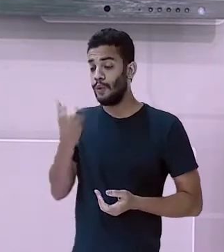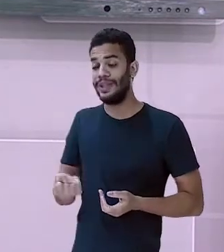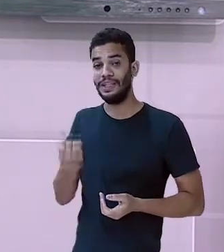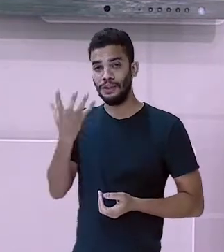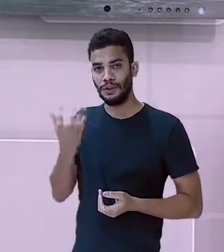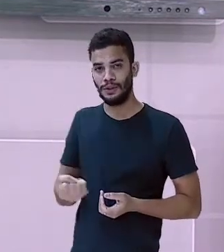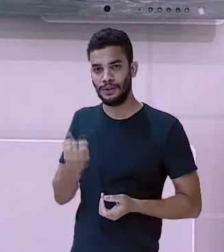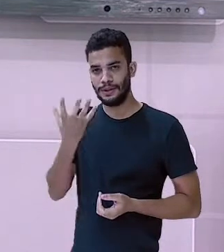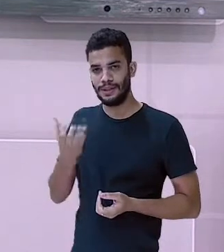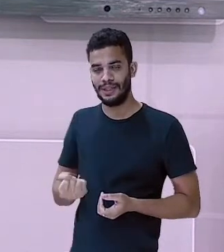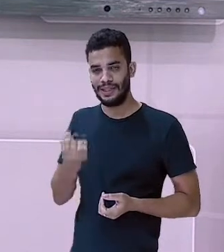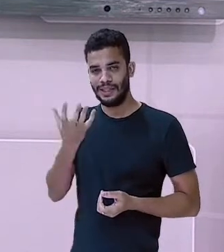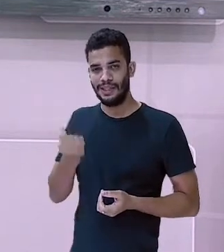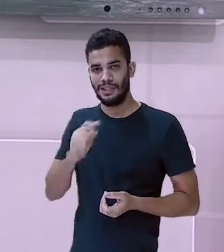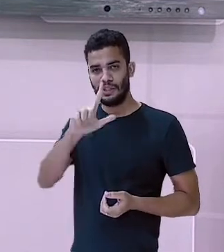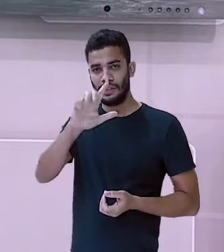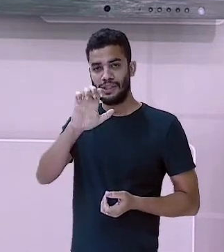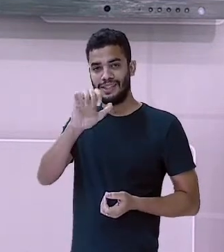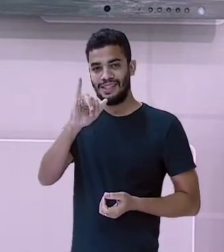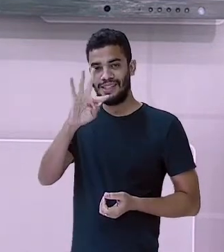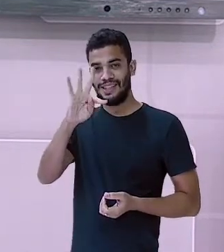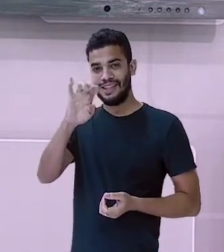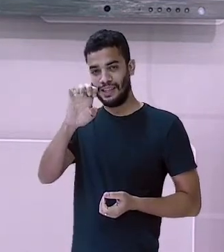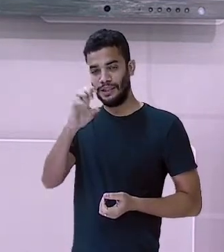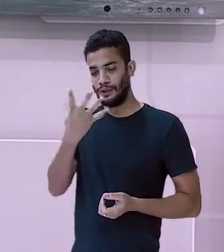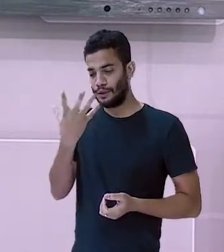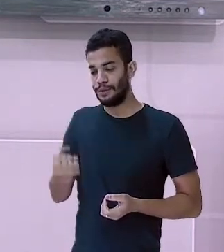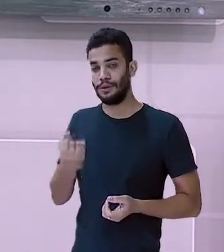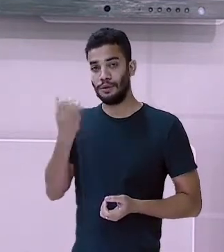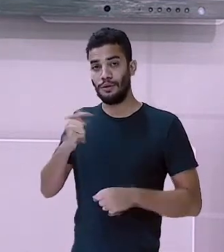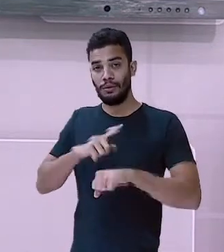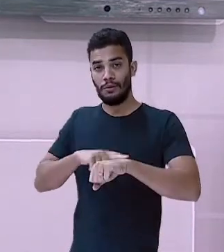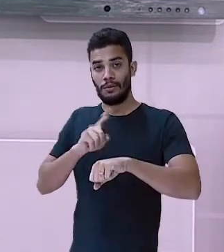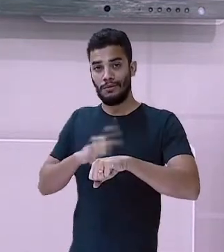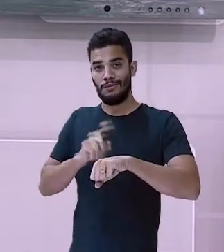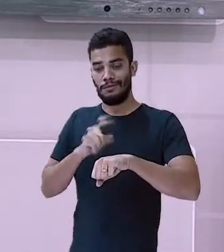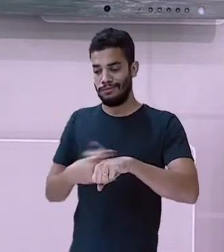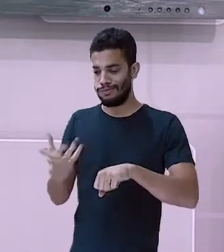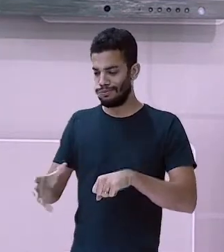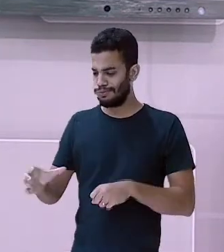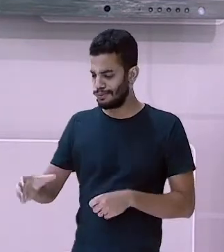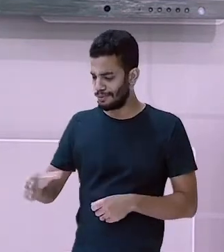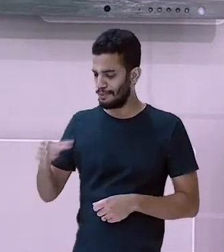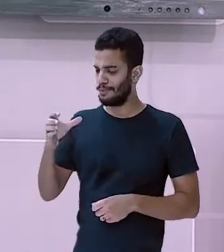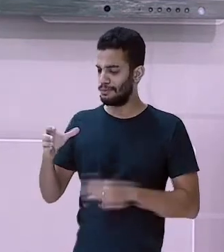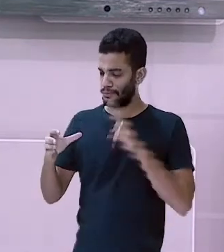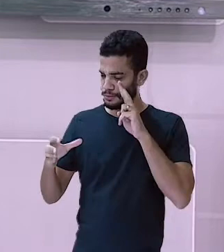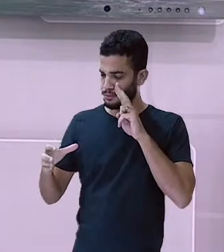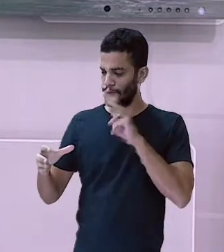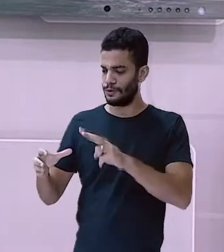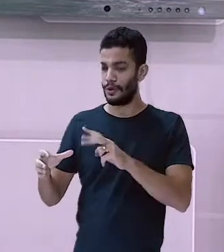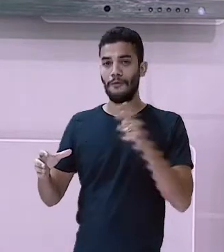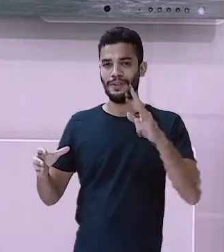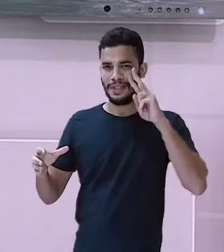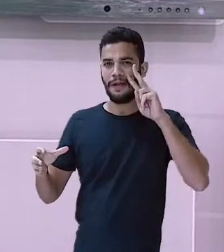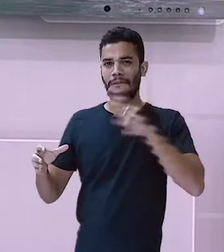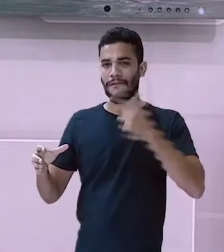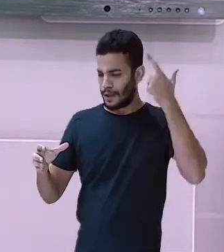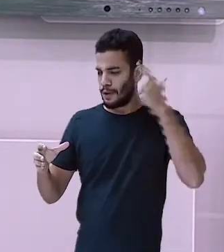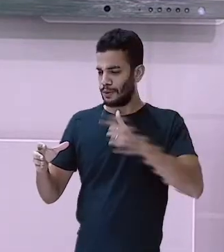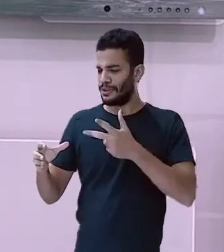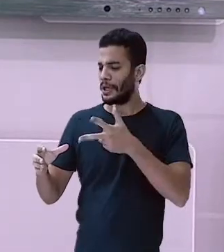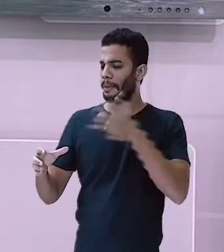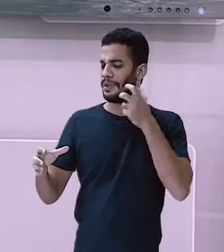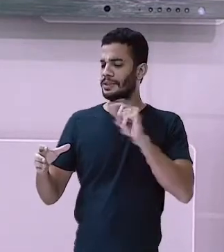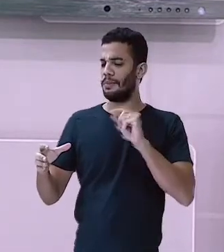uma mistura. Exatamente. Quando a gente pega o leite, que a gente olha, não dá para